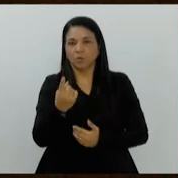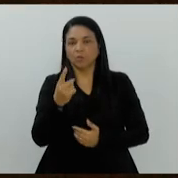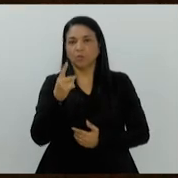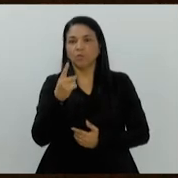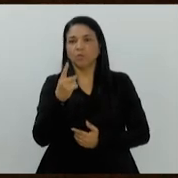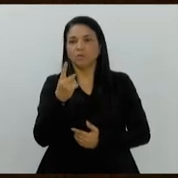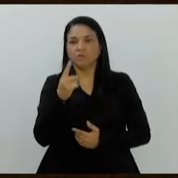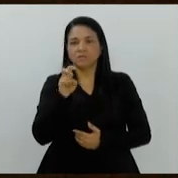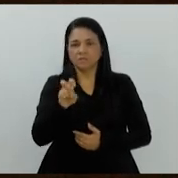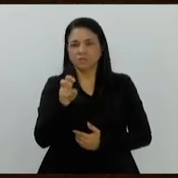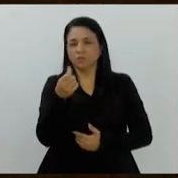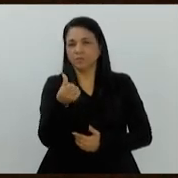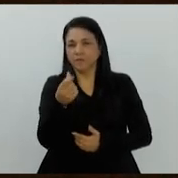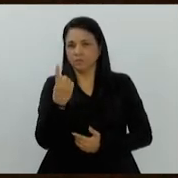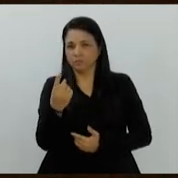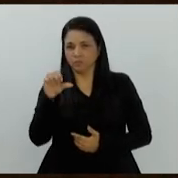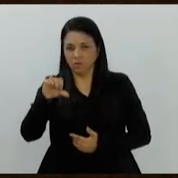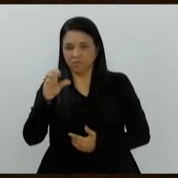5619-2022,